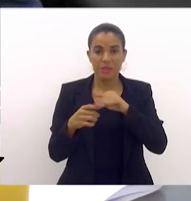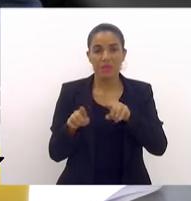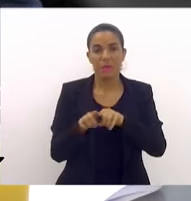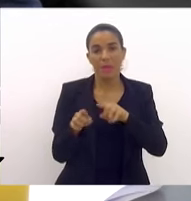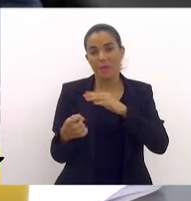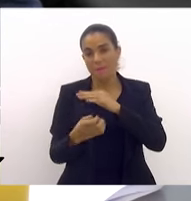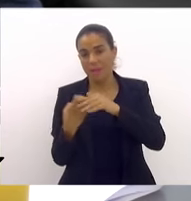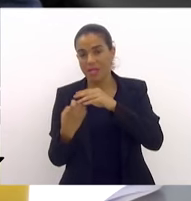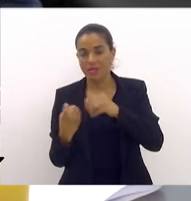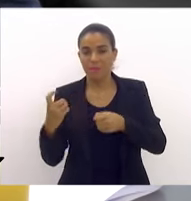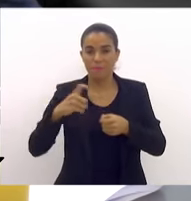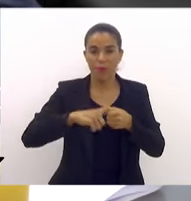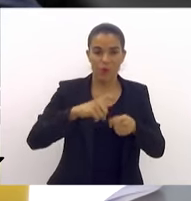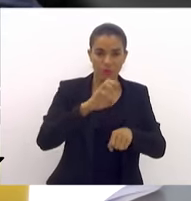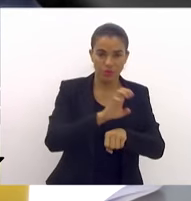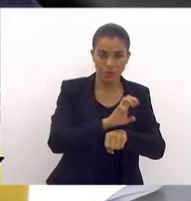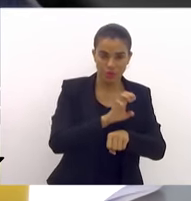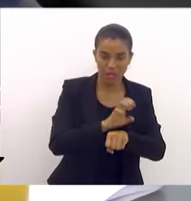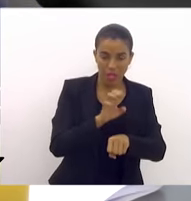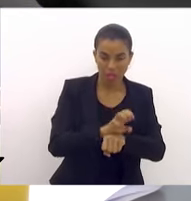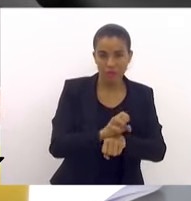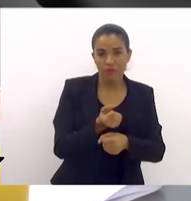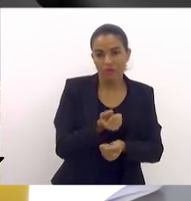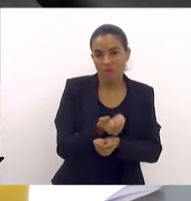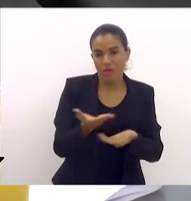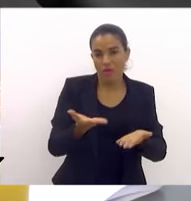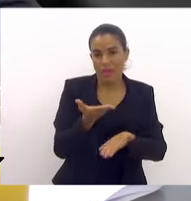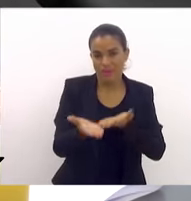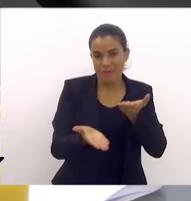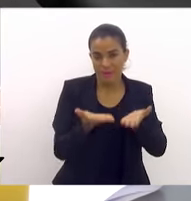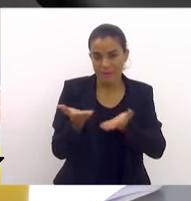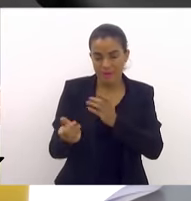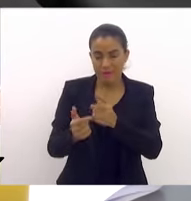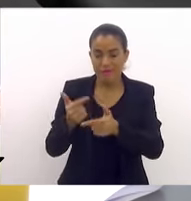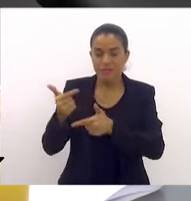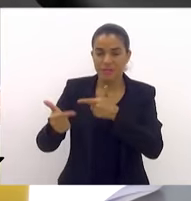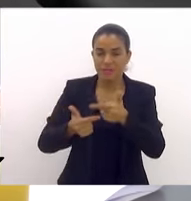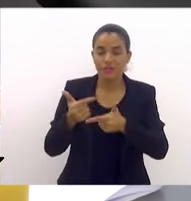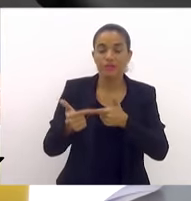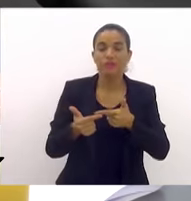concessionárias, nesse caso, possam, evidentemente,